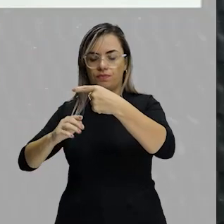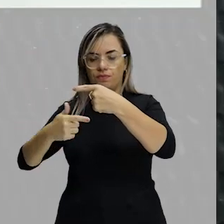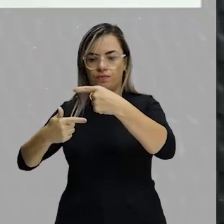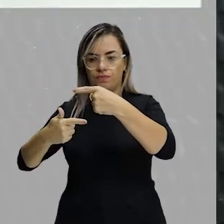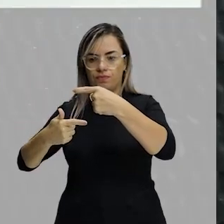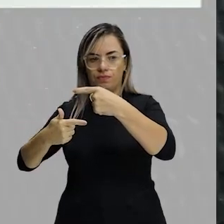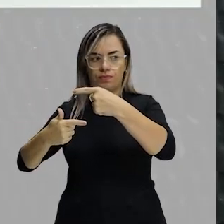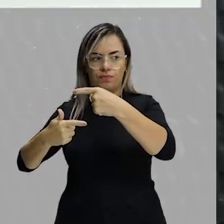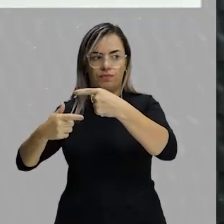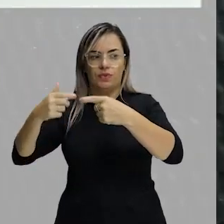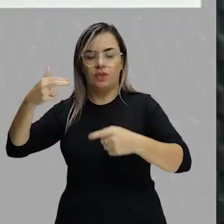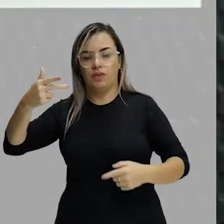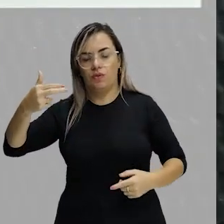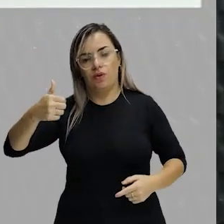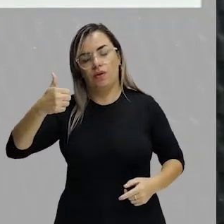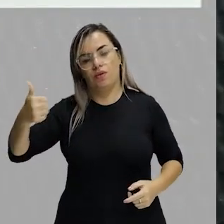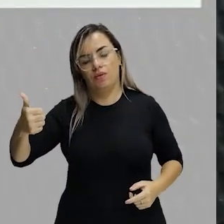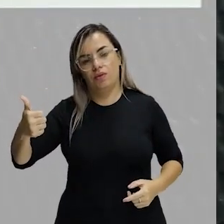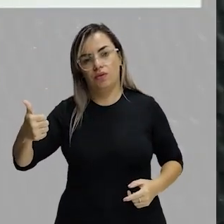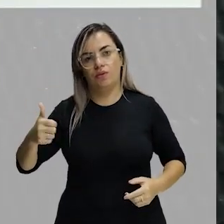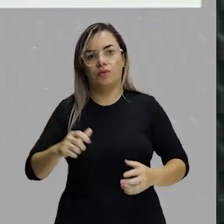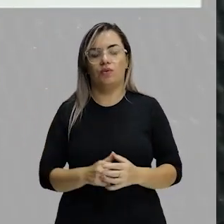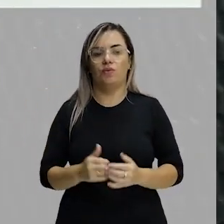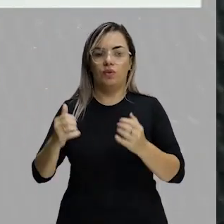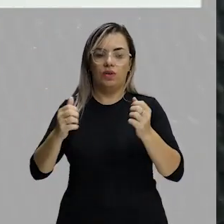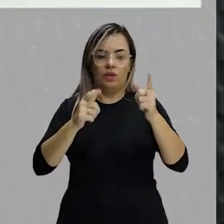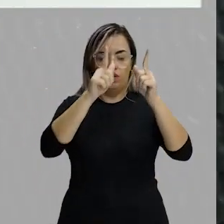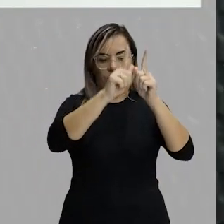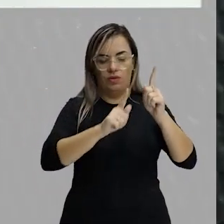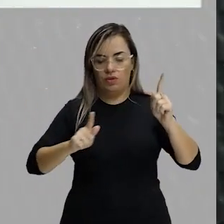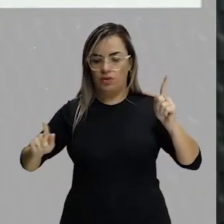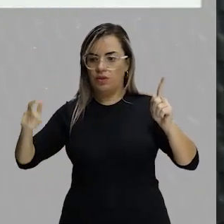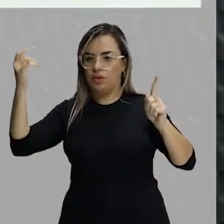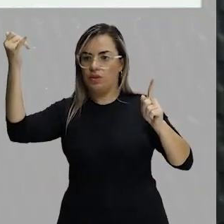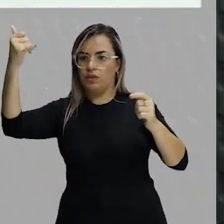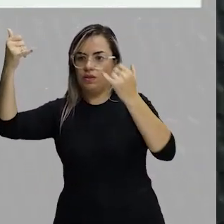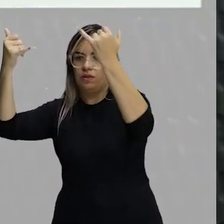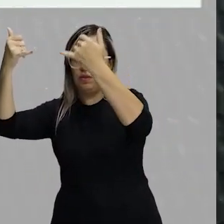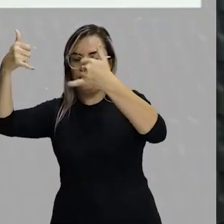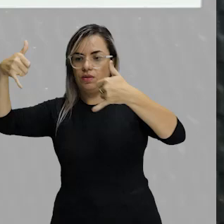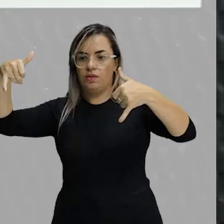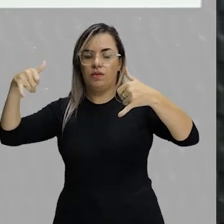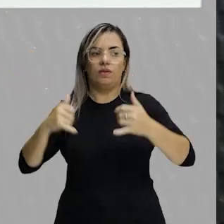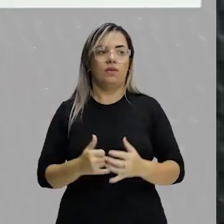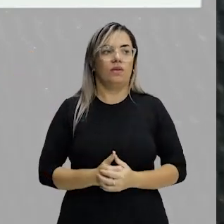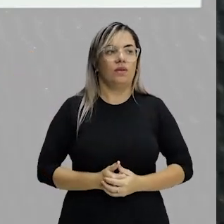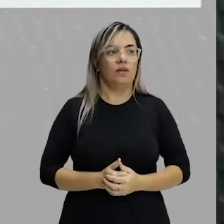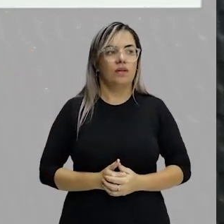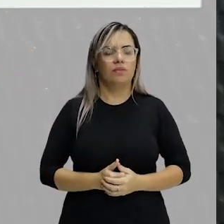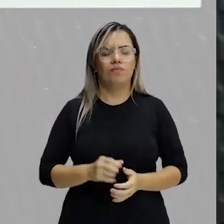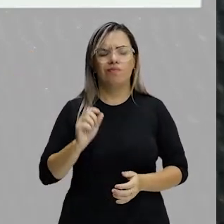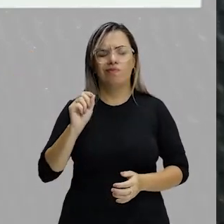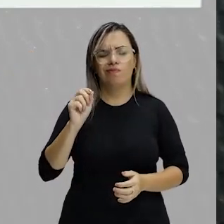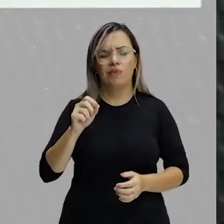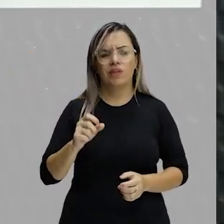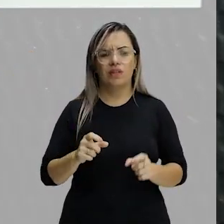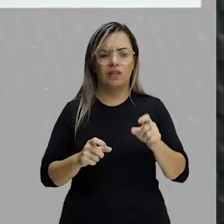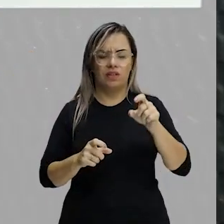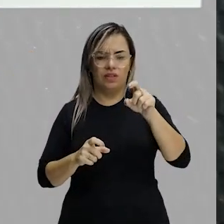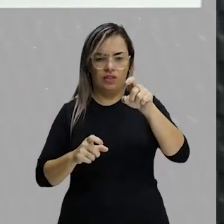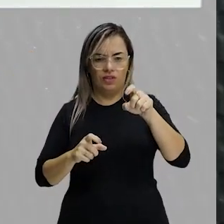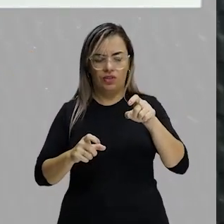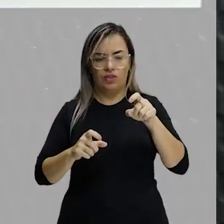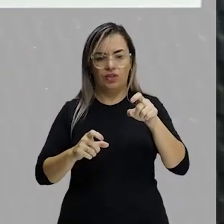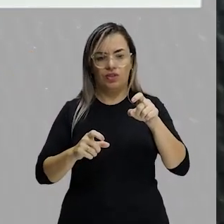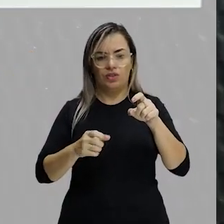o centro está fora do centro dos eixos. Quem é esse x0 e quem é esse